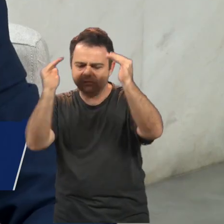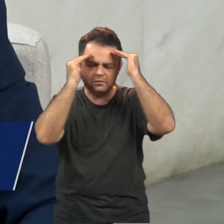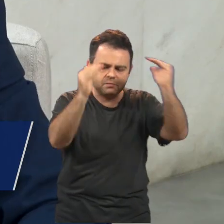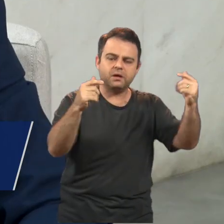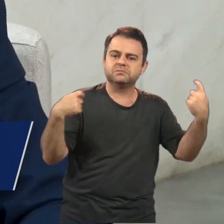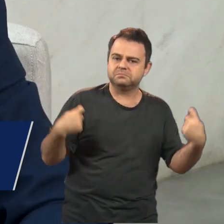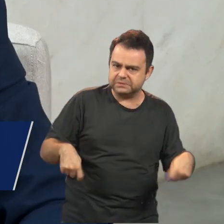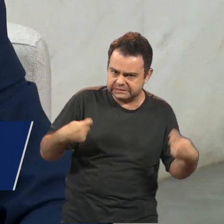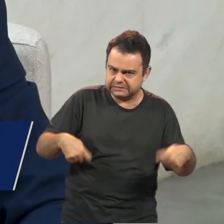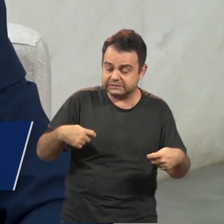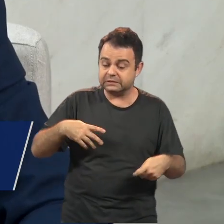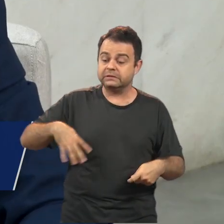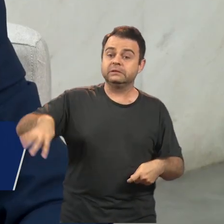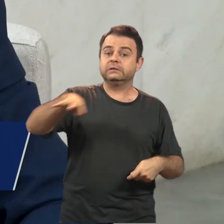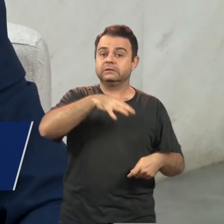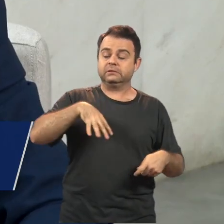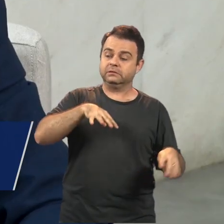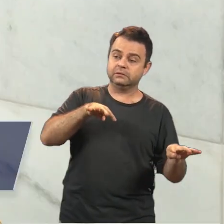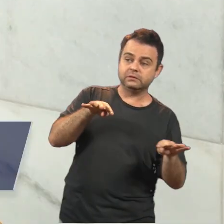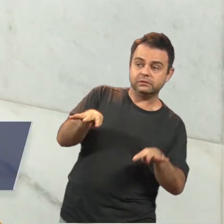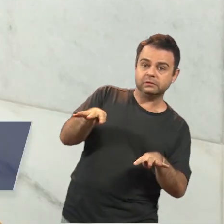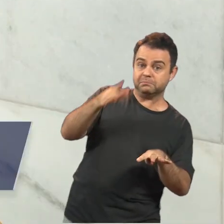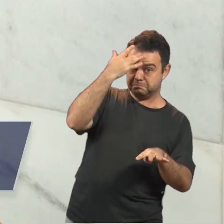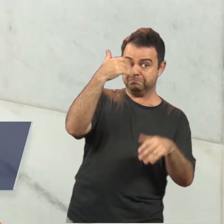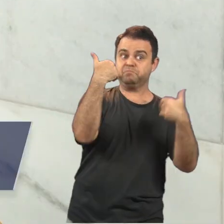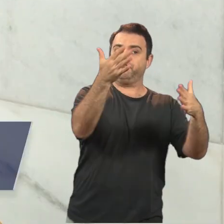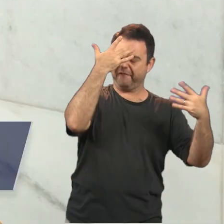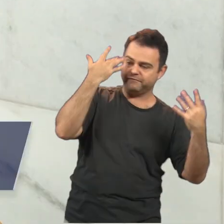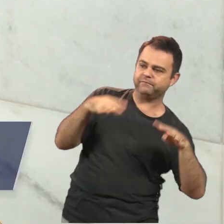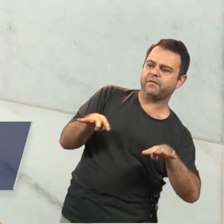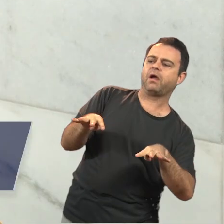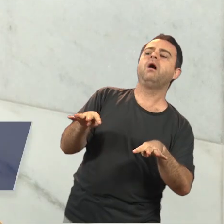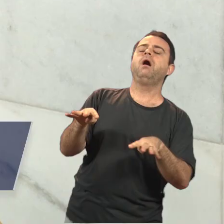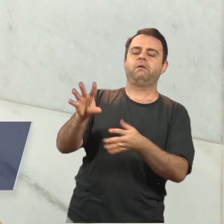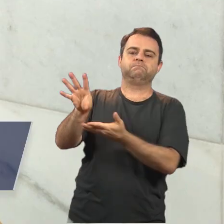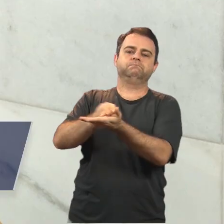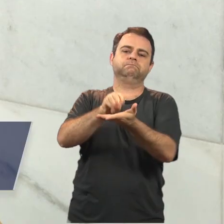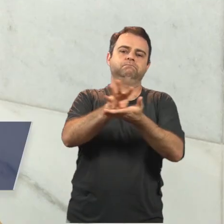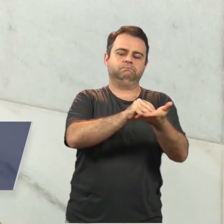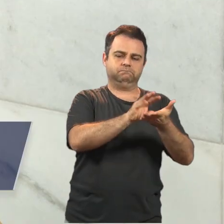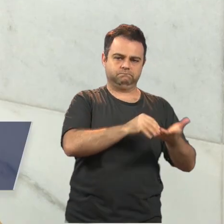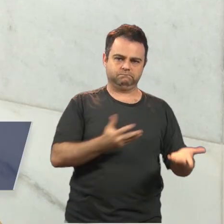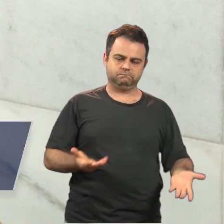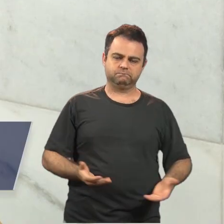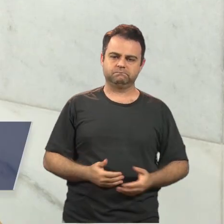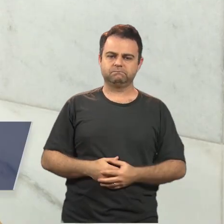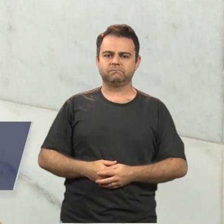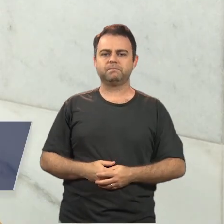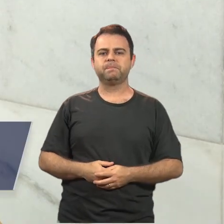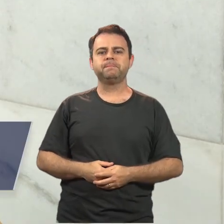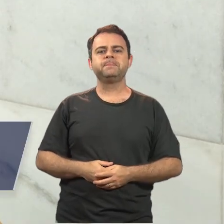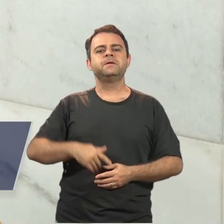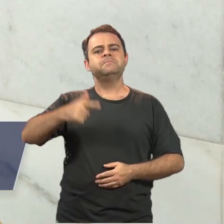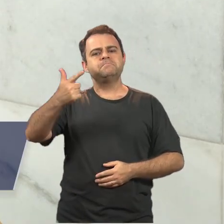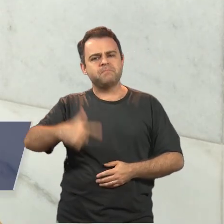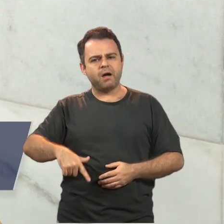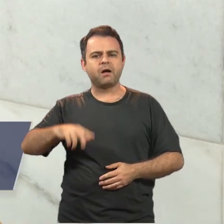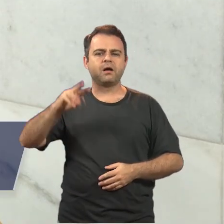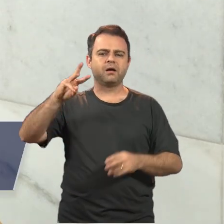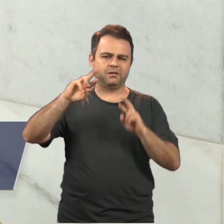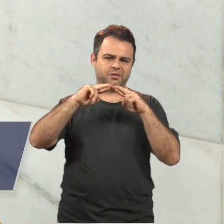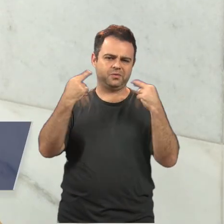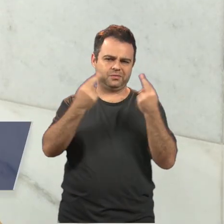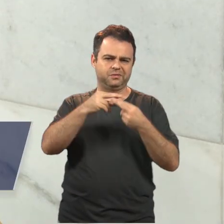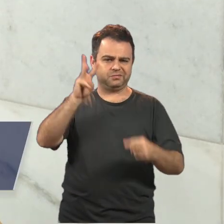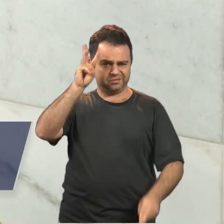sociedade que nos acompanha em todas as sessões. É bom, ainda sobre o andamento das sessões, uma das prerrogativas dos membros da mesa diretora é fazer alterações